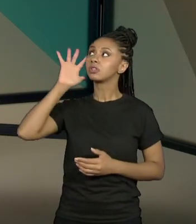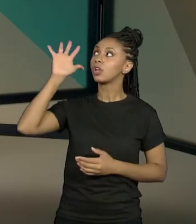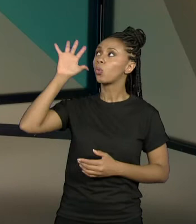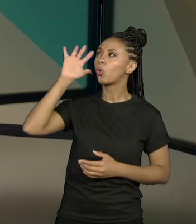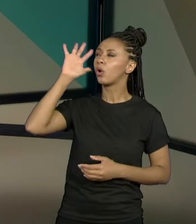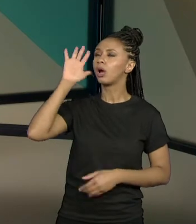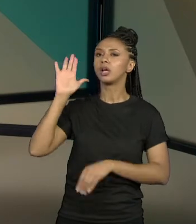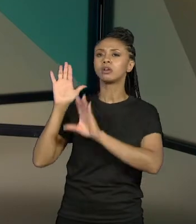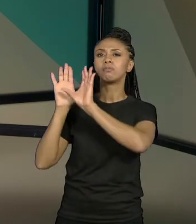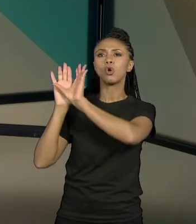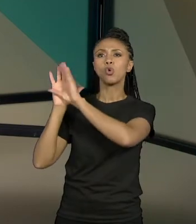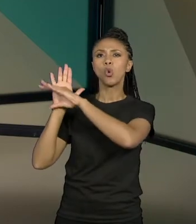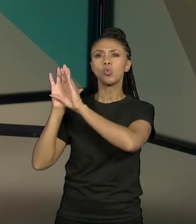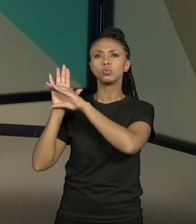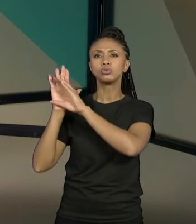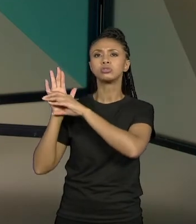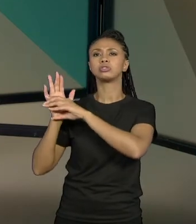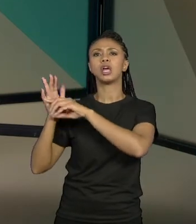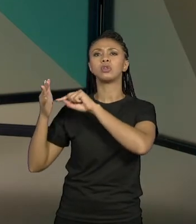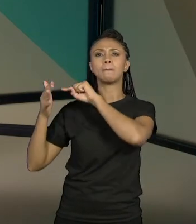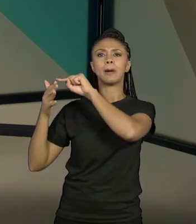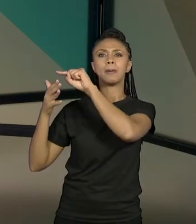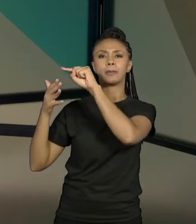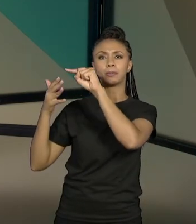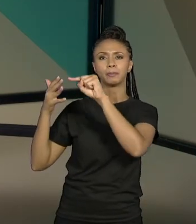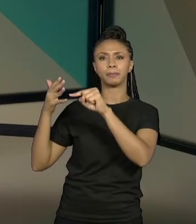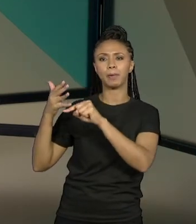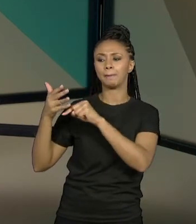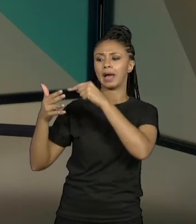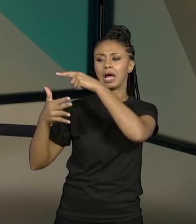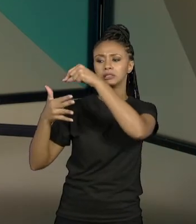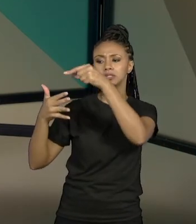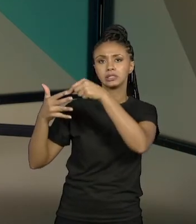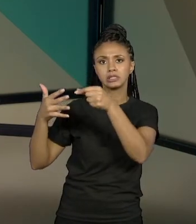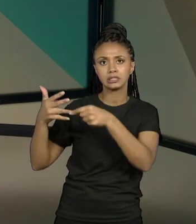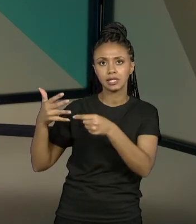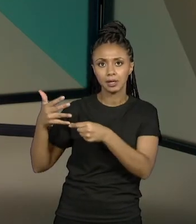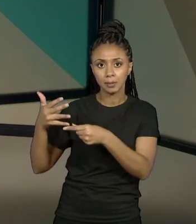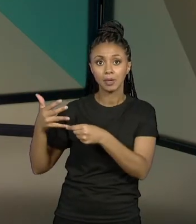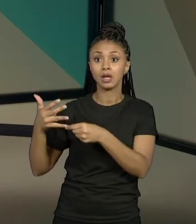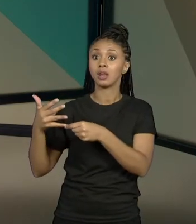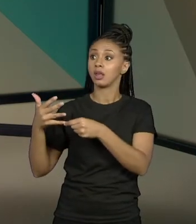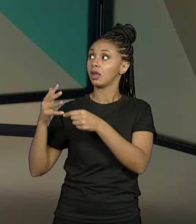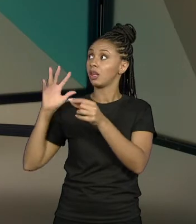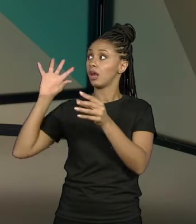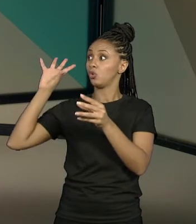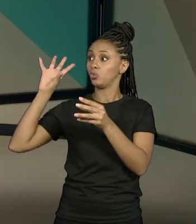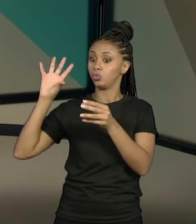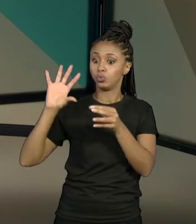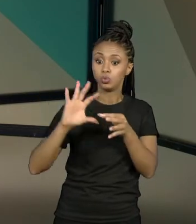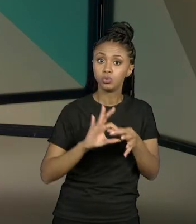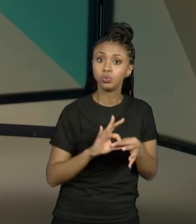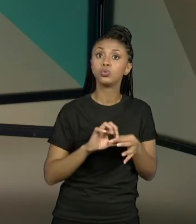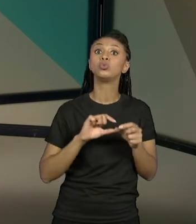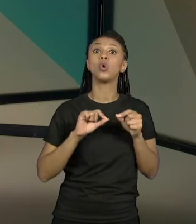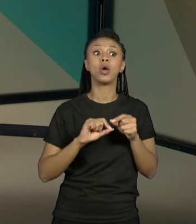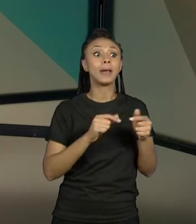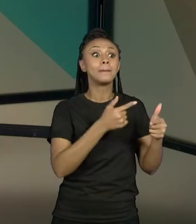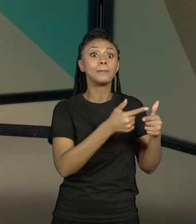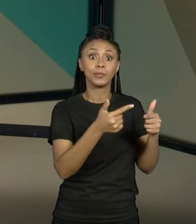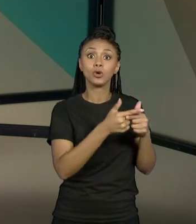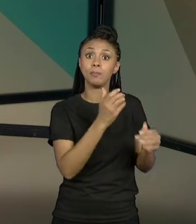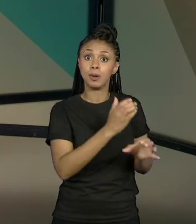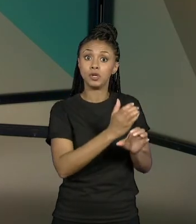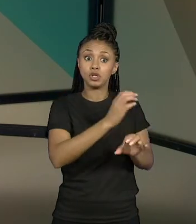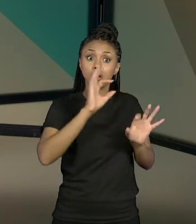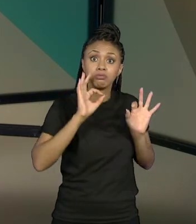você obteve em disciplinas anteriores e aplicá-los a um problema real de engenharia. Então